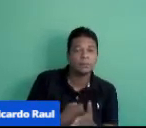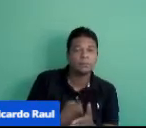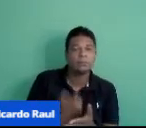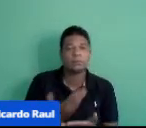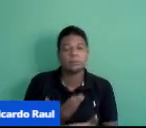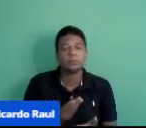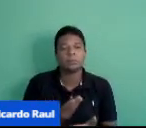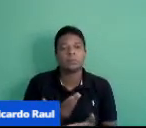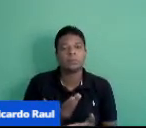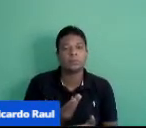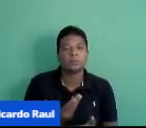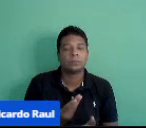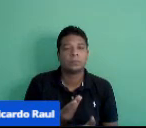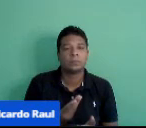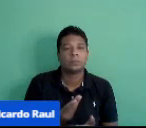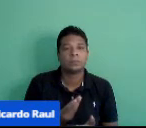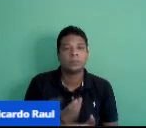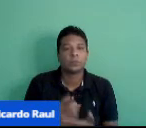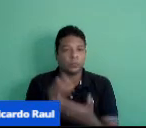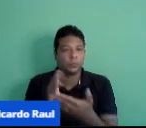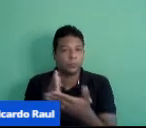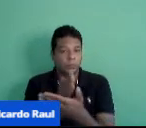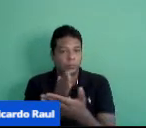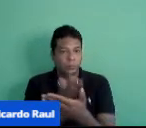do material, né,